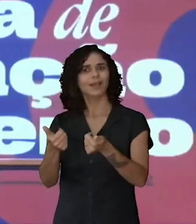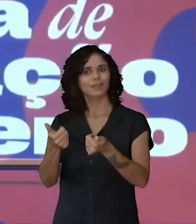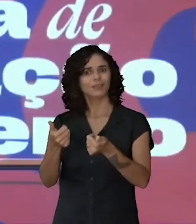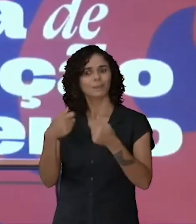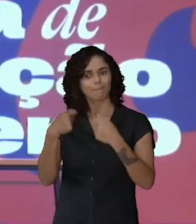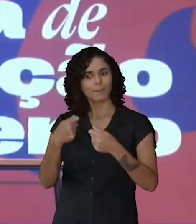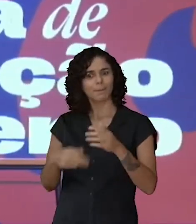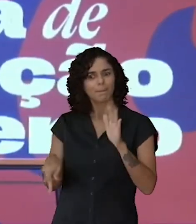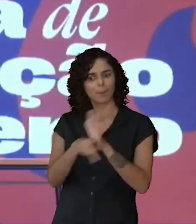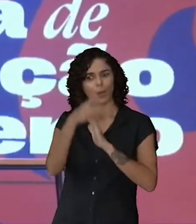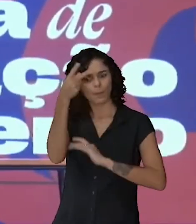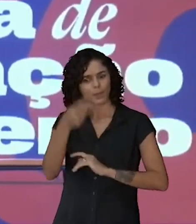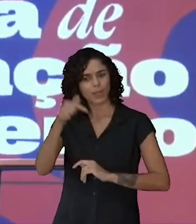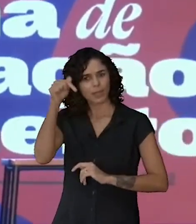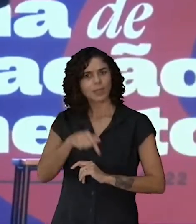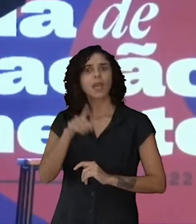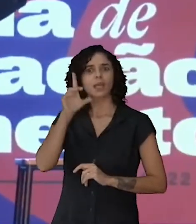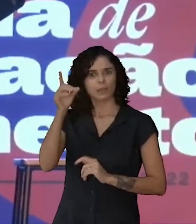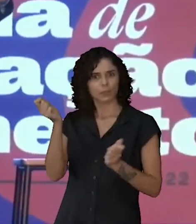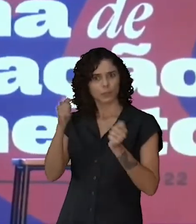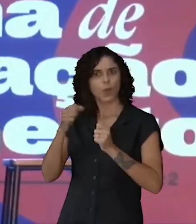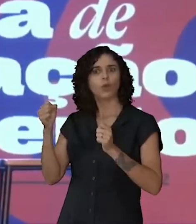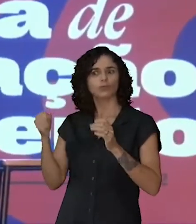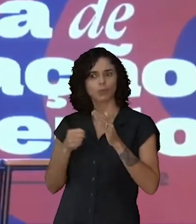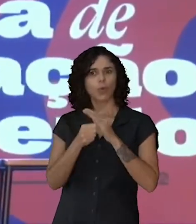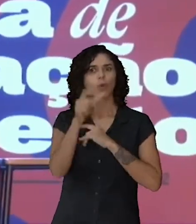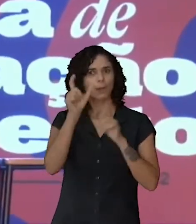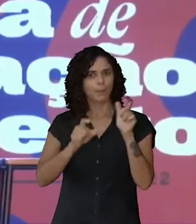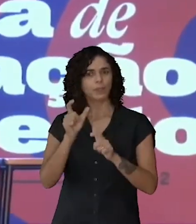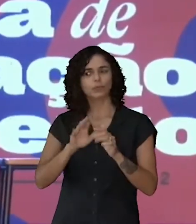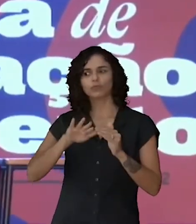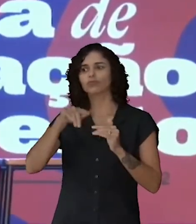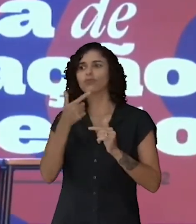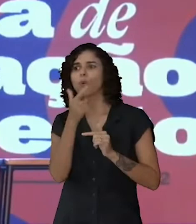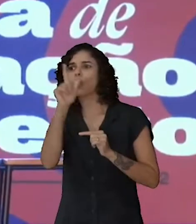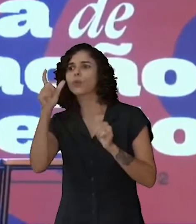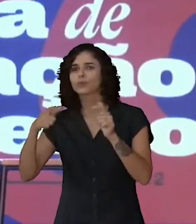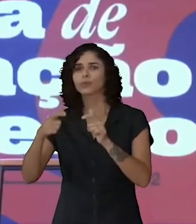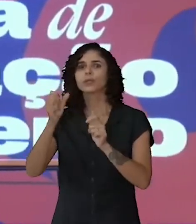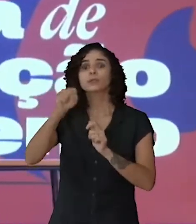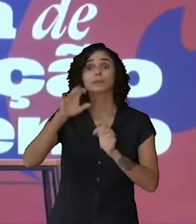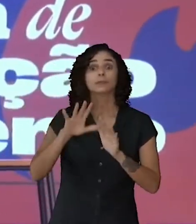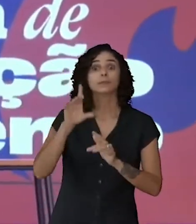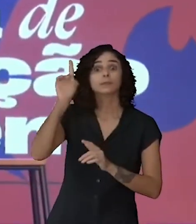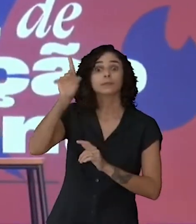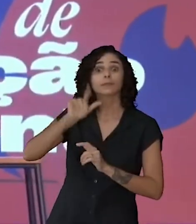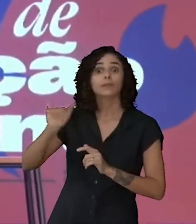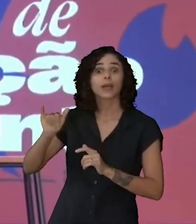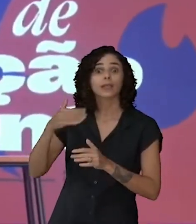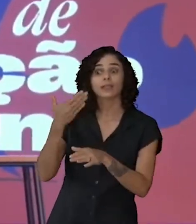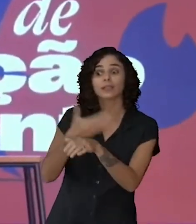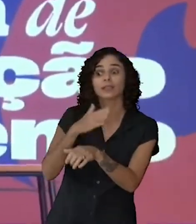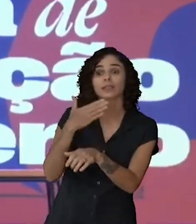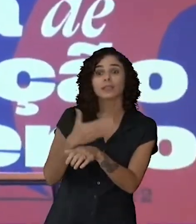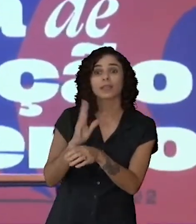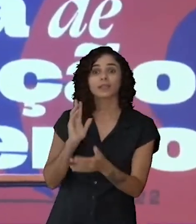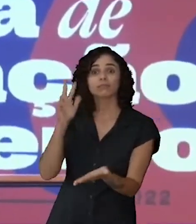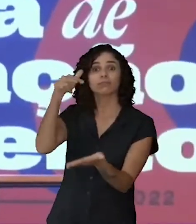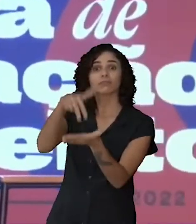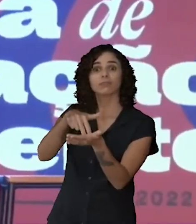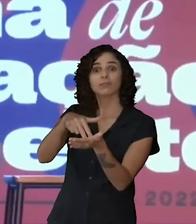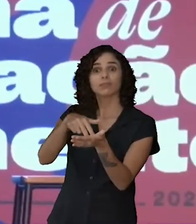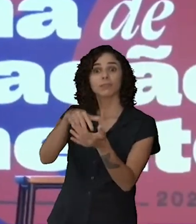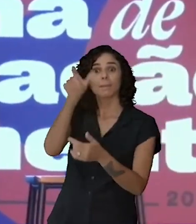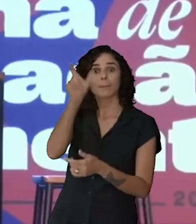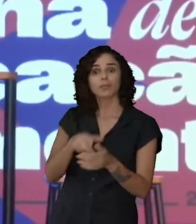pode trazer quem Ele quiser, mas Ele vai formar e vai levantar pessoas para a glória dEle entre nós,